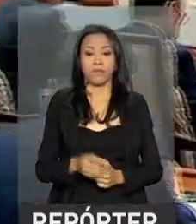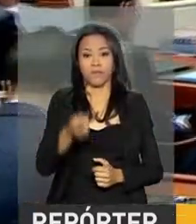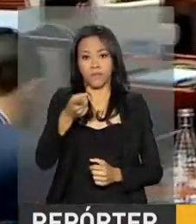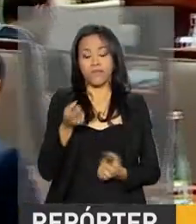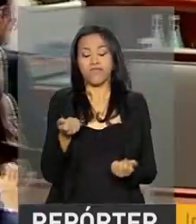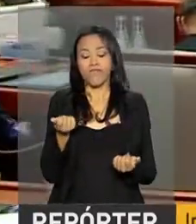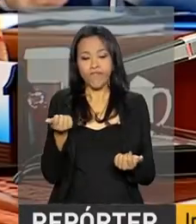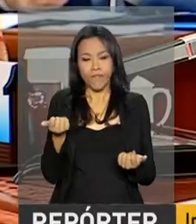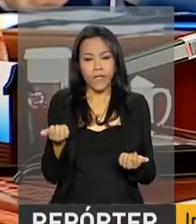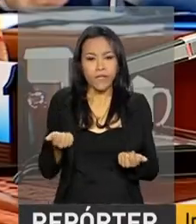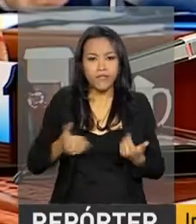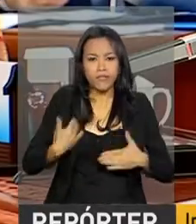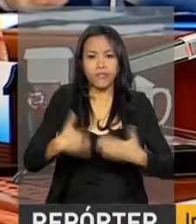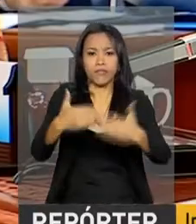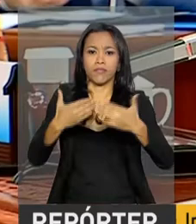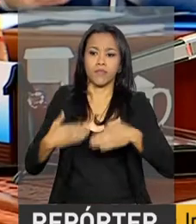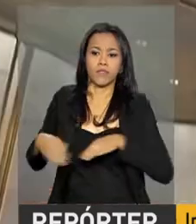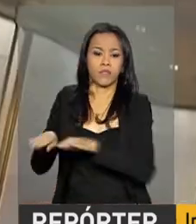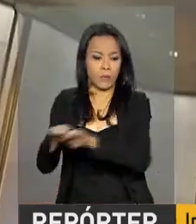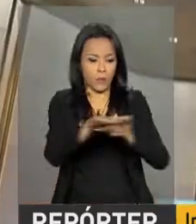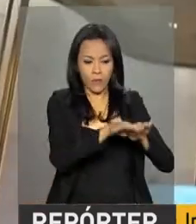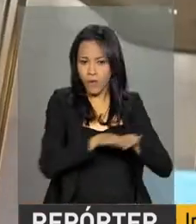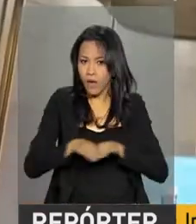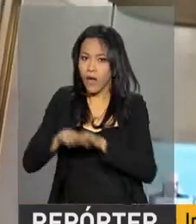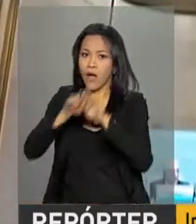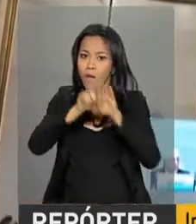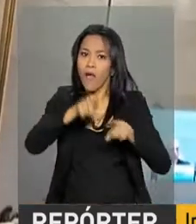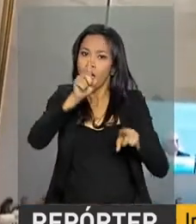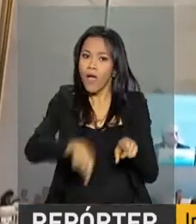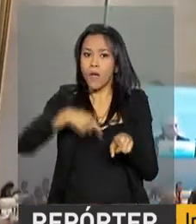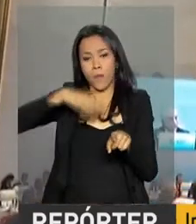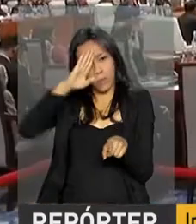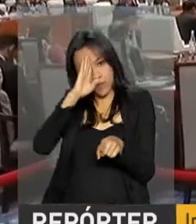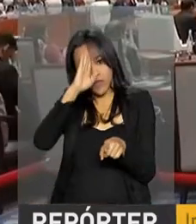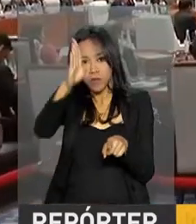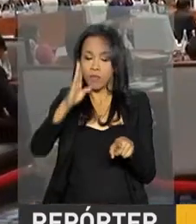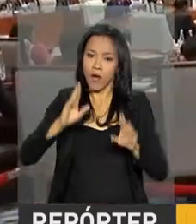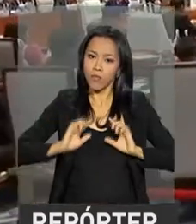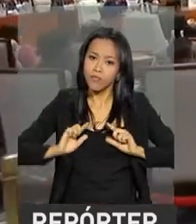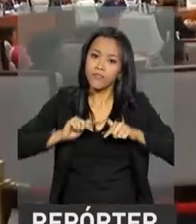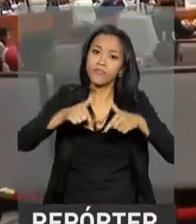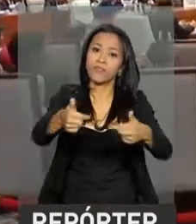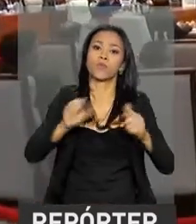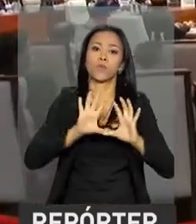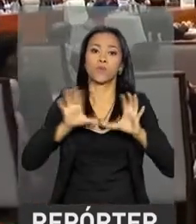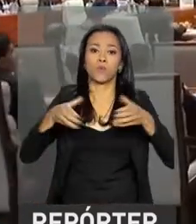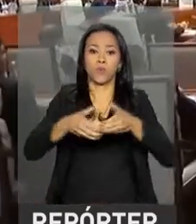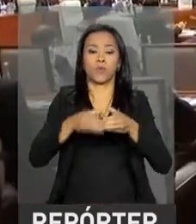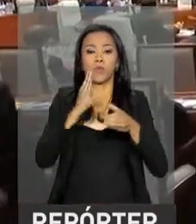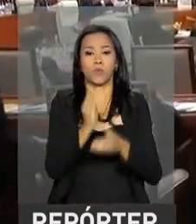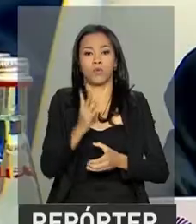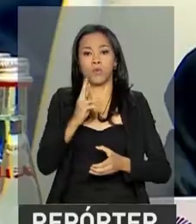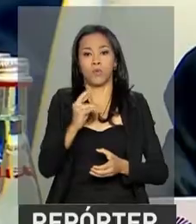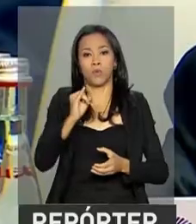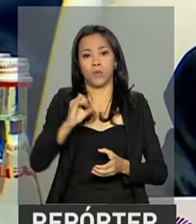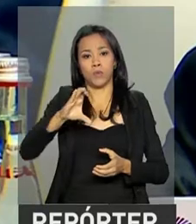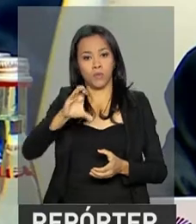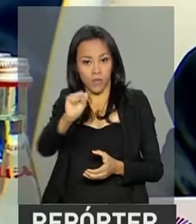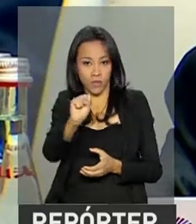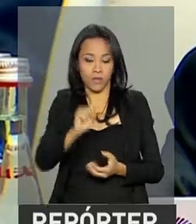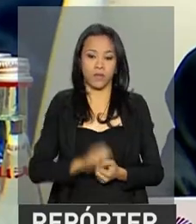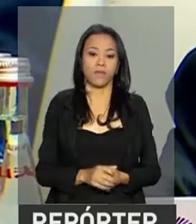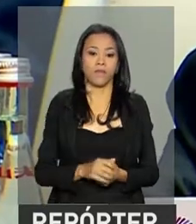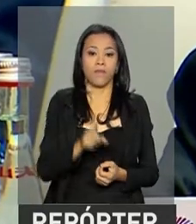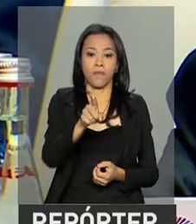Desenvolvimento comum. Esta foi uma das principais bandeiras levantadas pelo BRICS na cúpula de Xiamen, na China. O